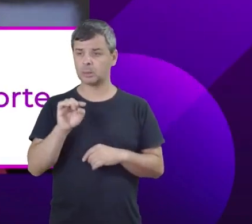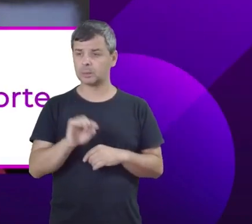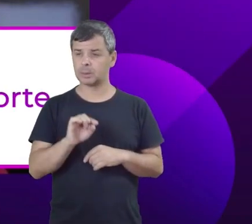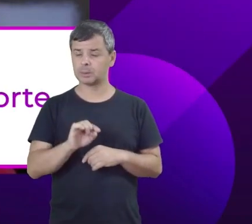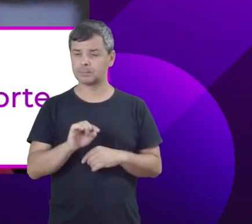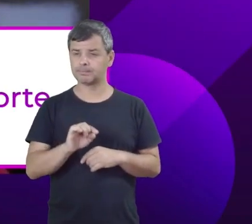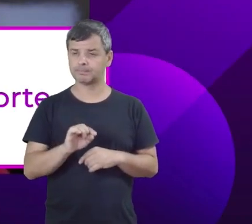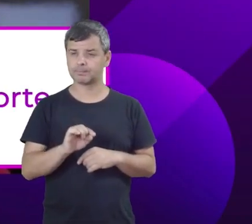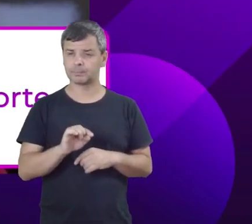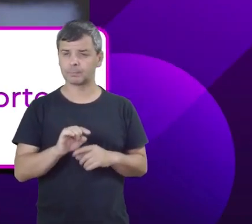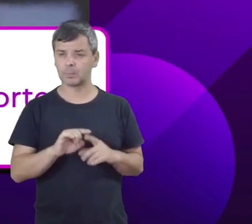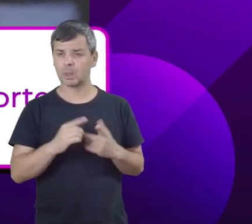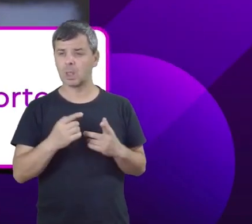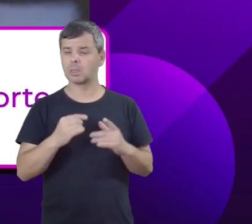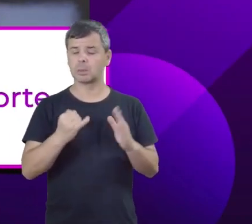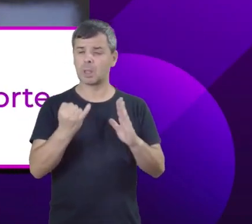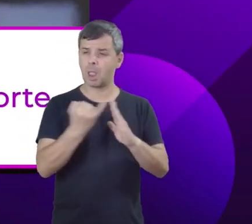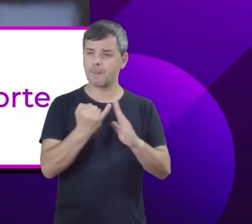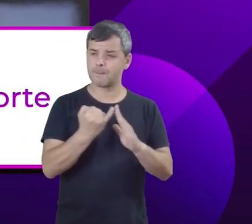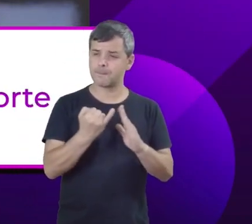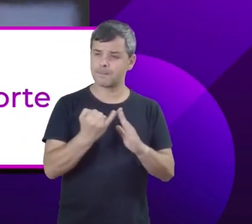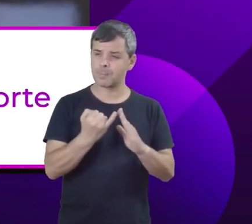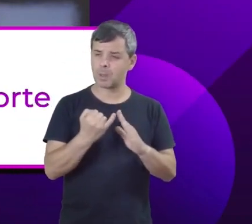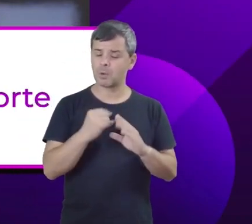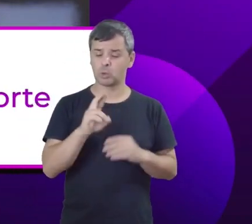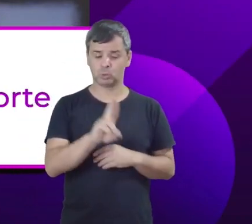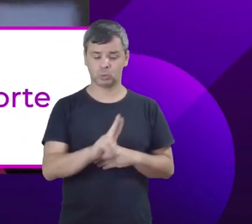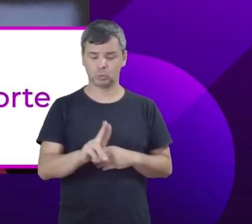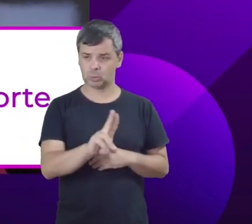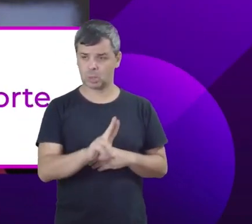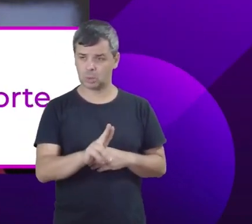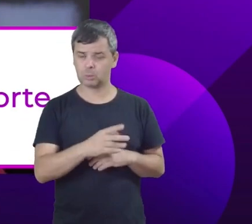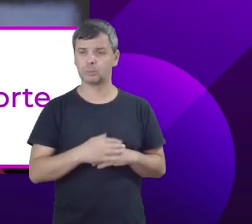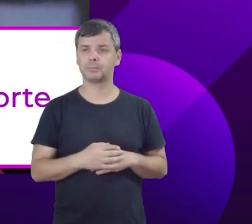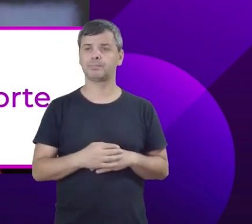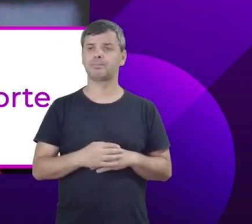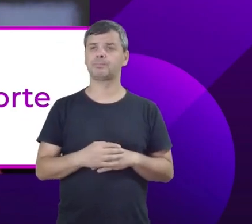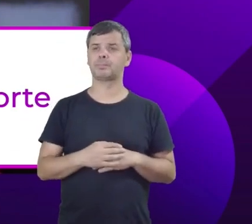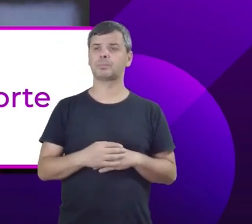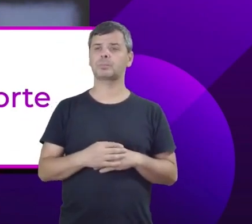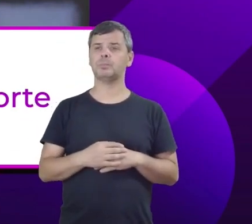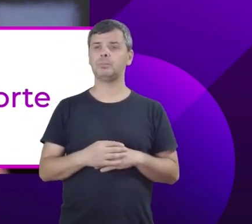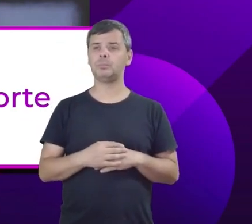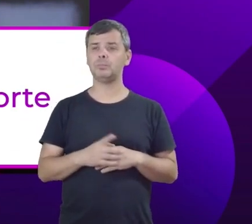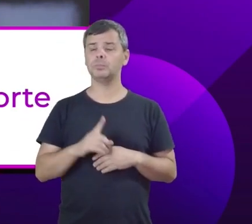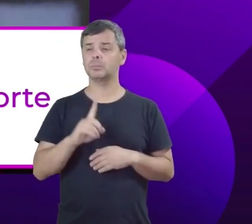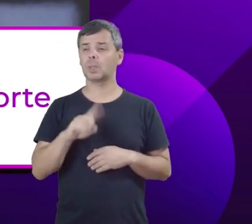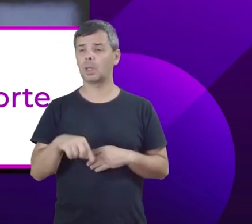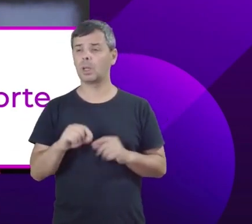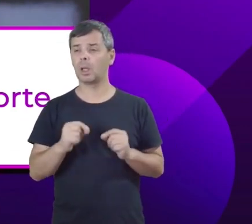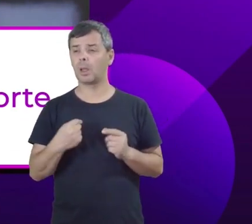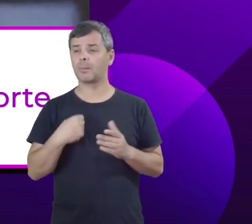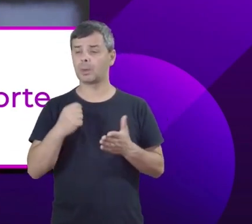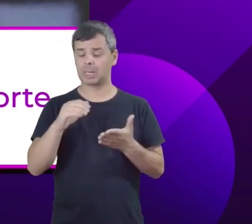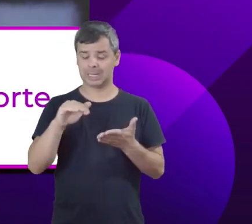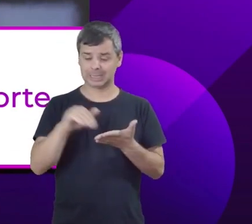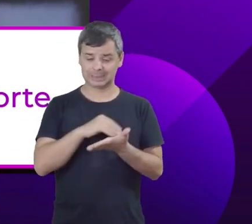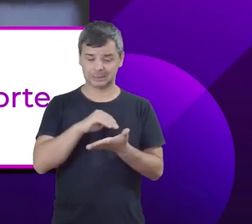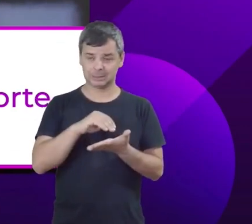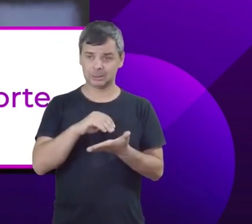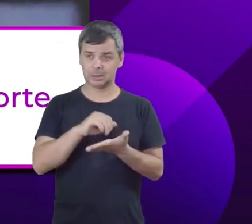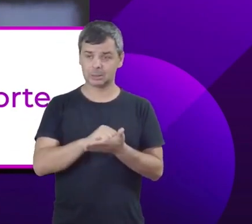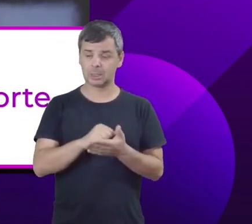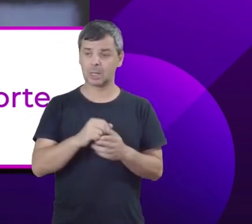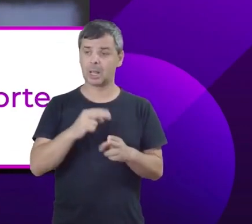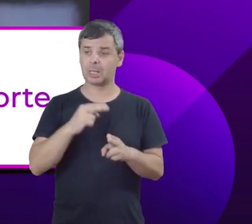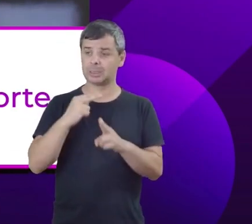desses imóveis, né? Seriam imóveis usados, que são cadastrados, né, no site